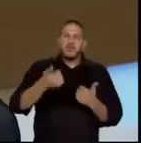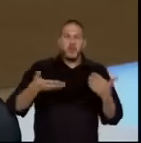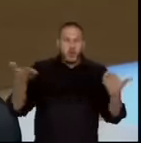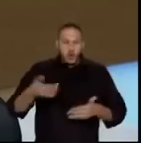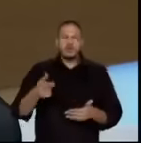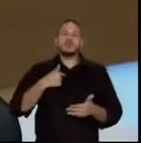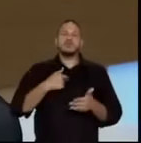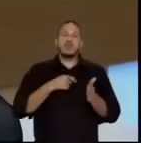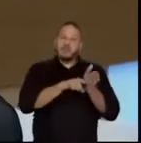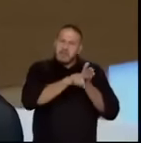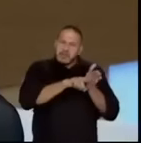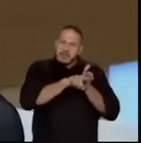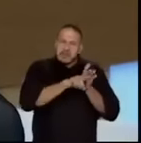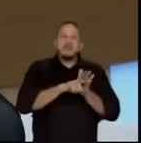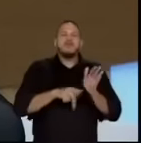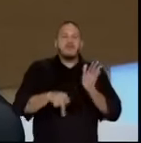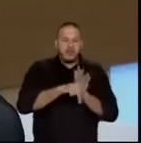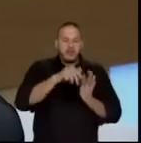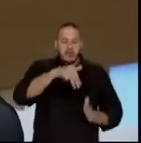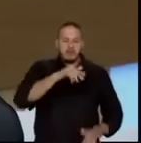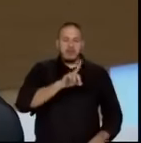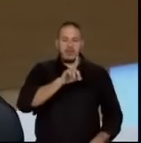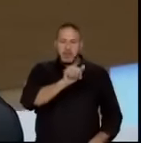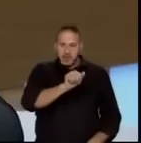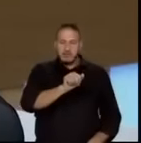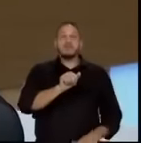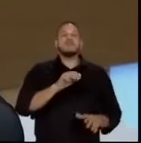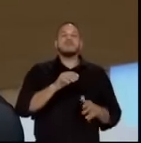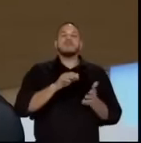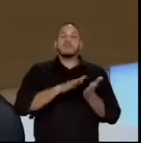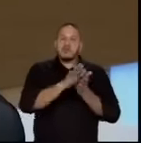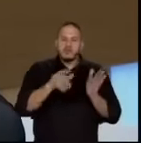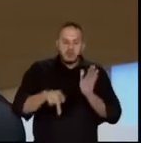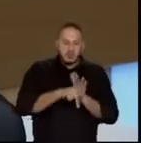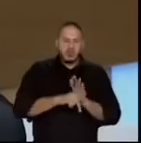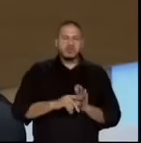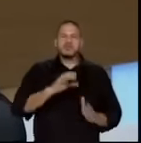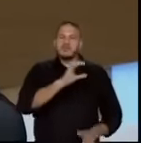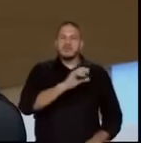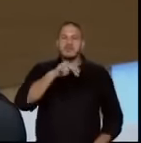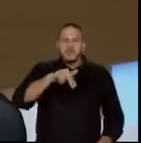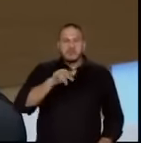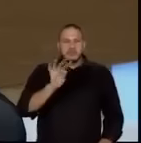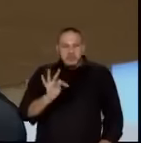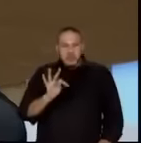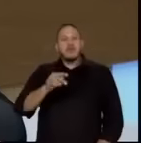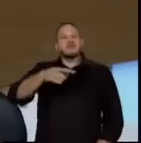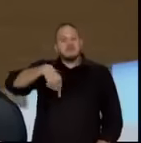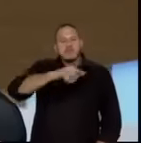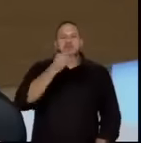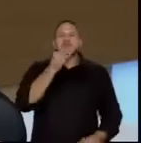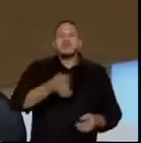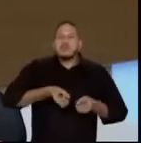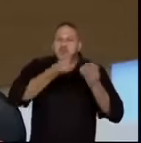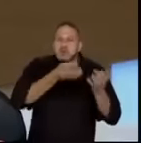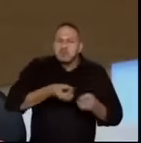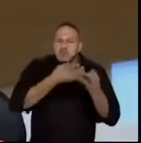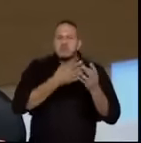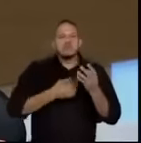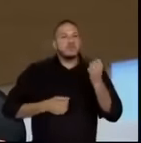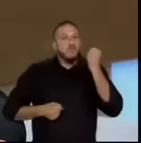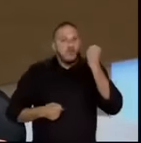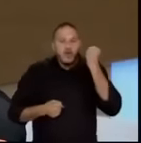Instituto MDA e em parceria com a CNT, a Confederação Nacional dos Transportes, que traz dados muito fortes,